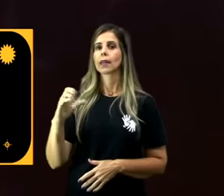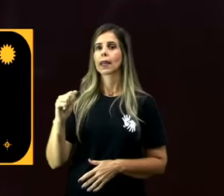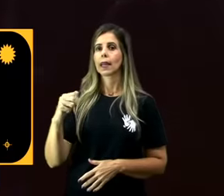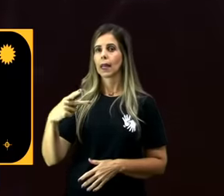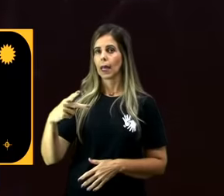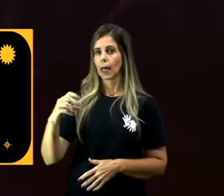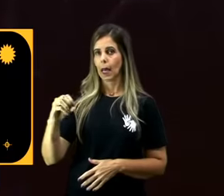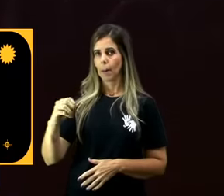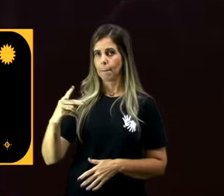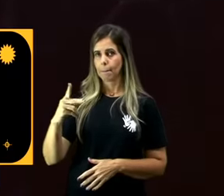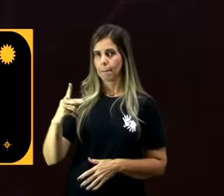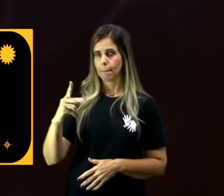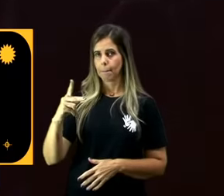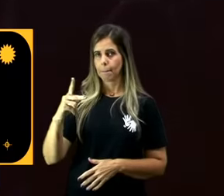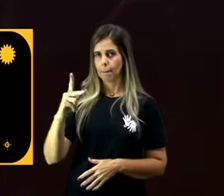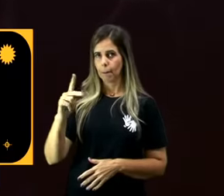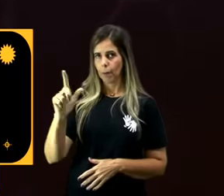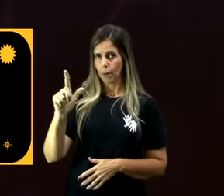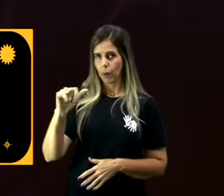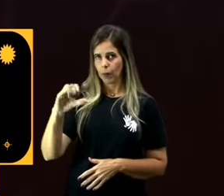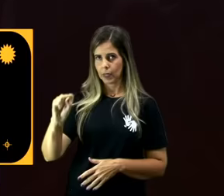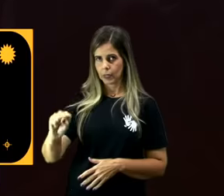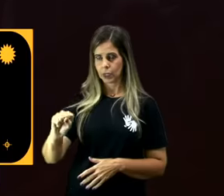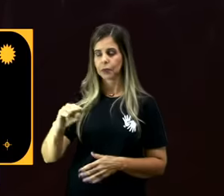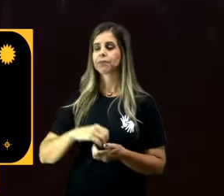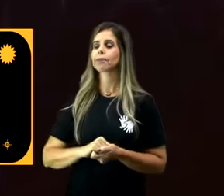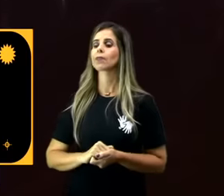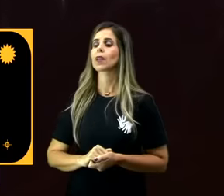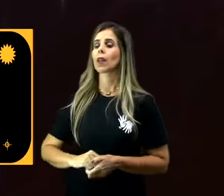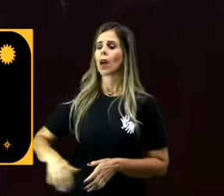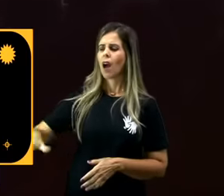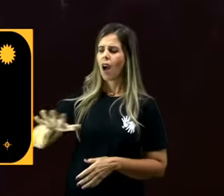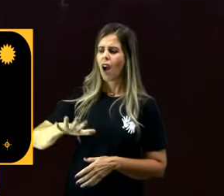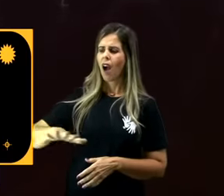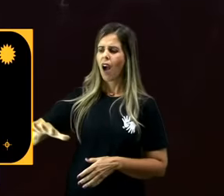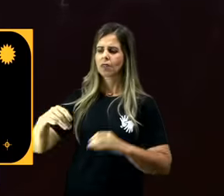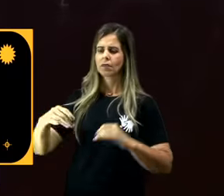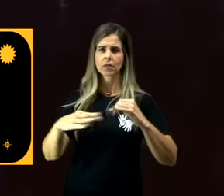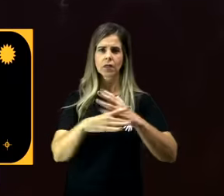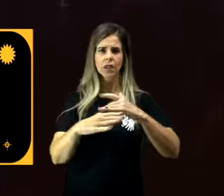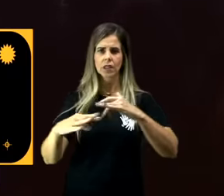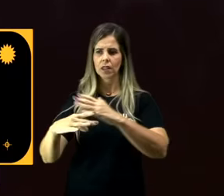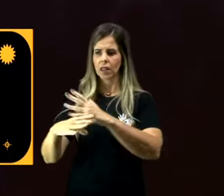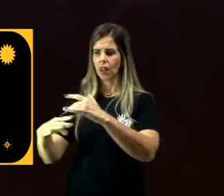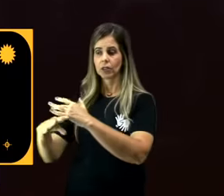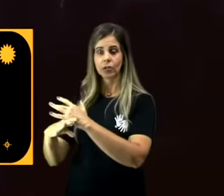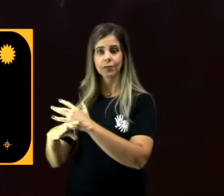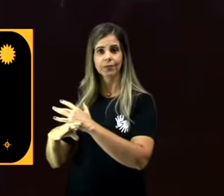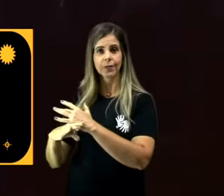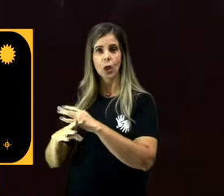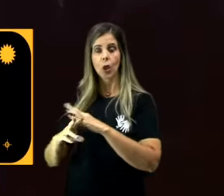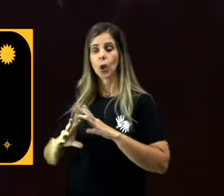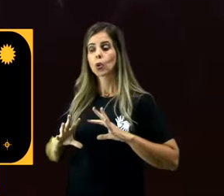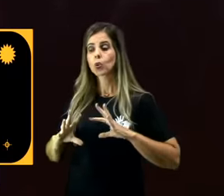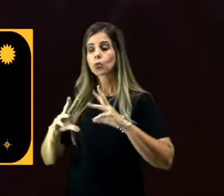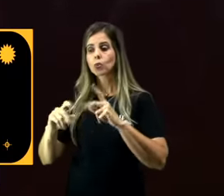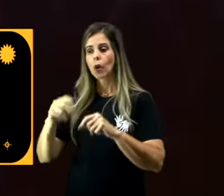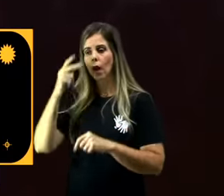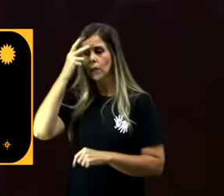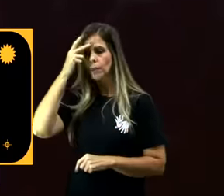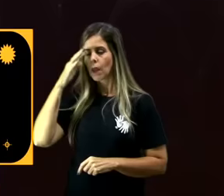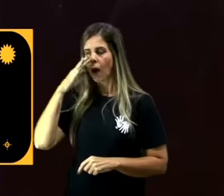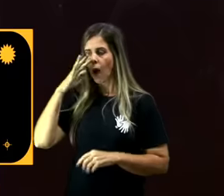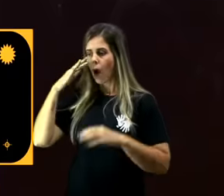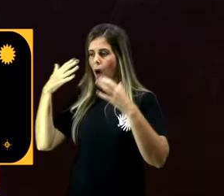que todos, repete comigo, todos ficaram admirados. Agora vamos lá,